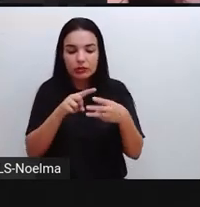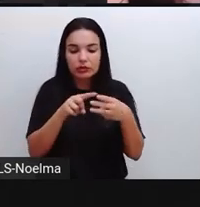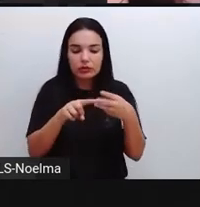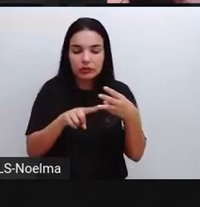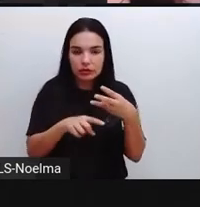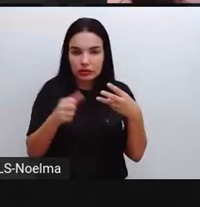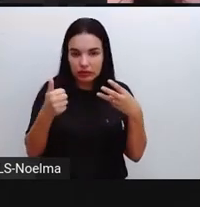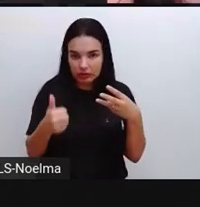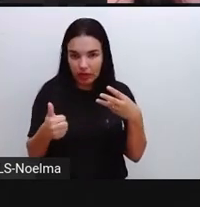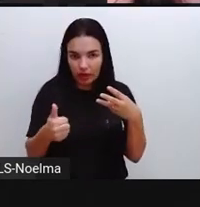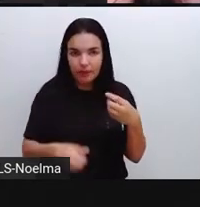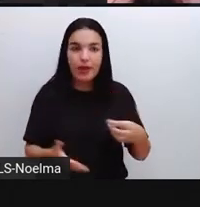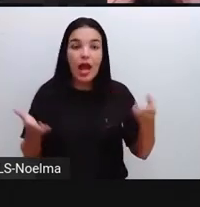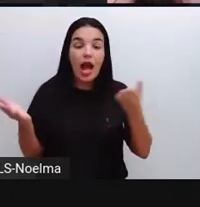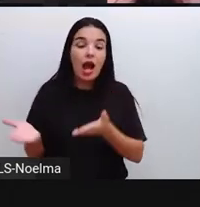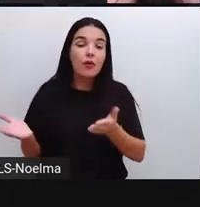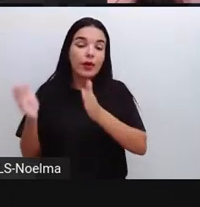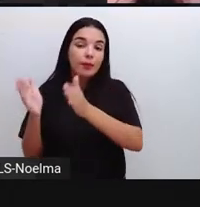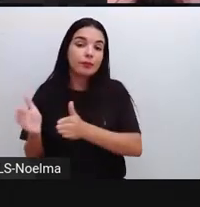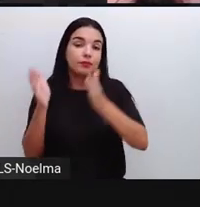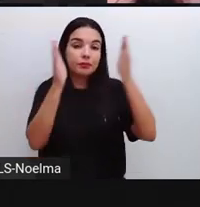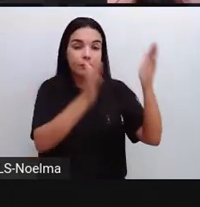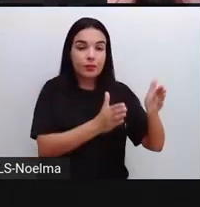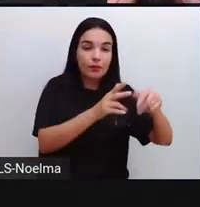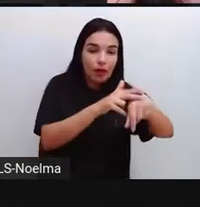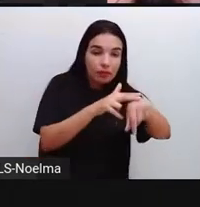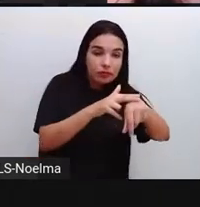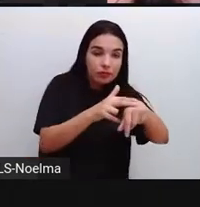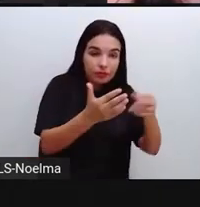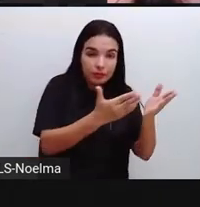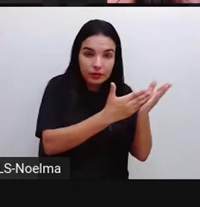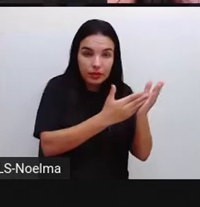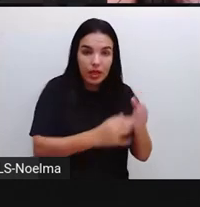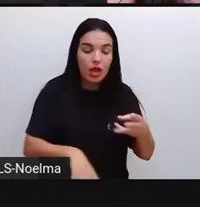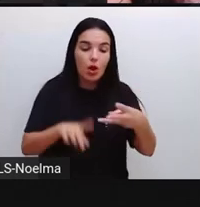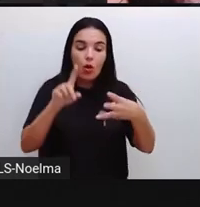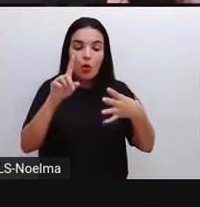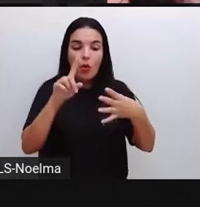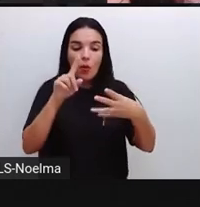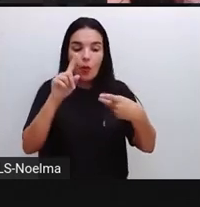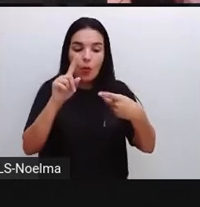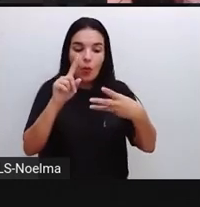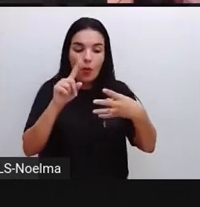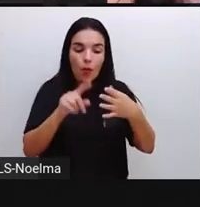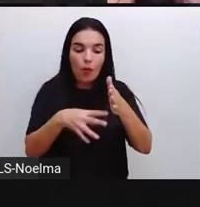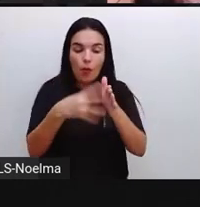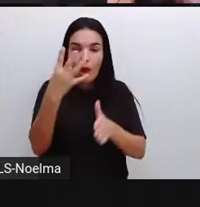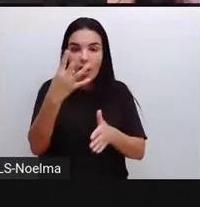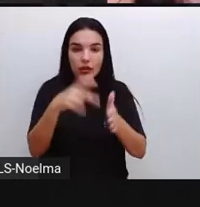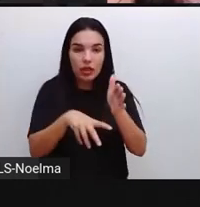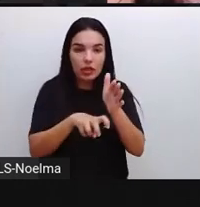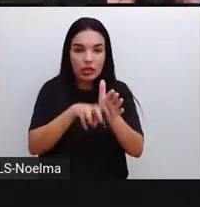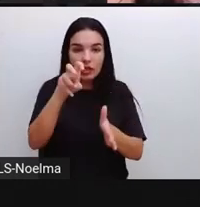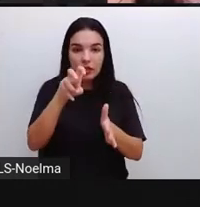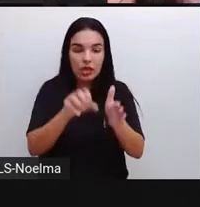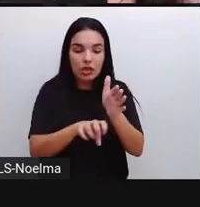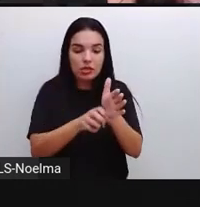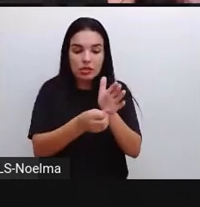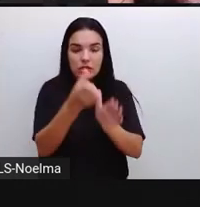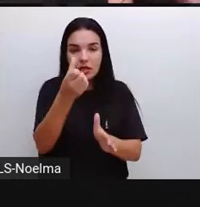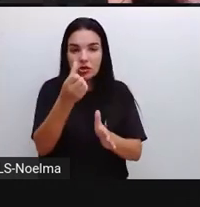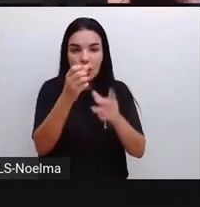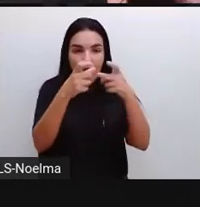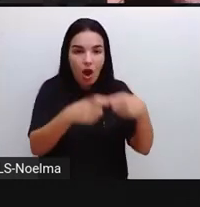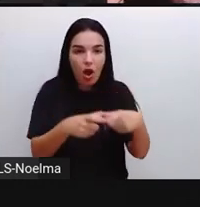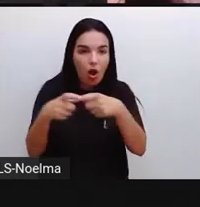as três primeiras ordens aí depois nós temos a quarta quinta e sexta ordens é neste caso Aqui nós